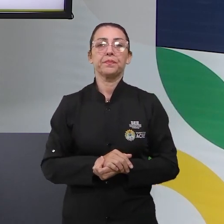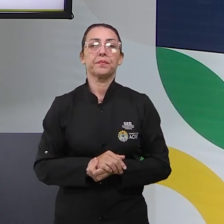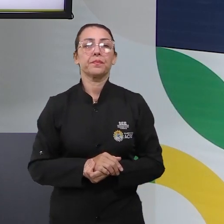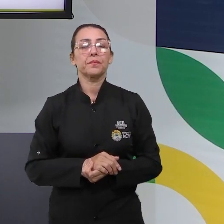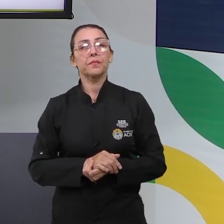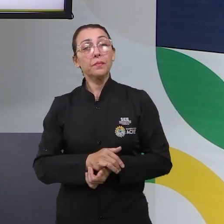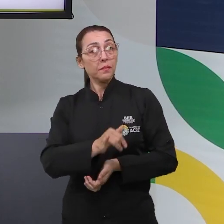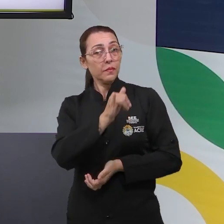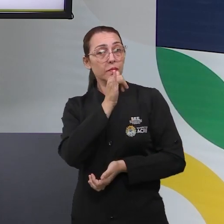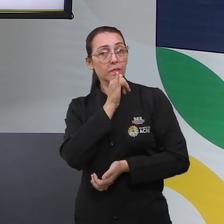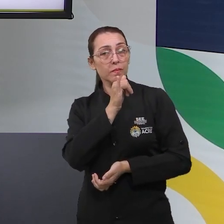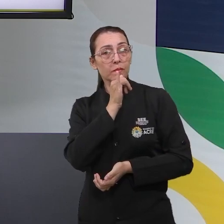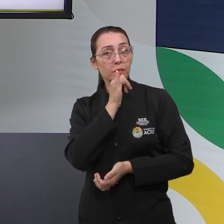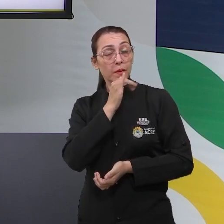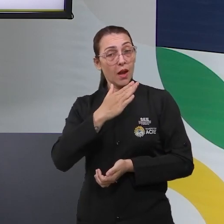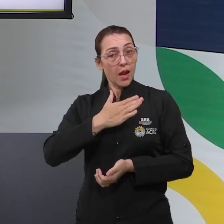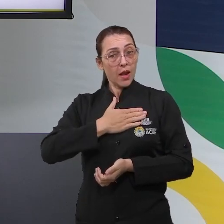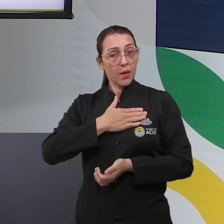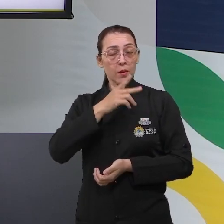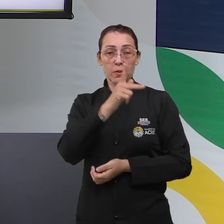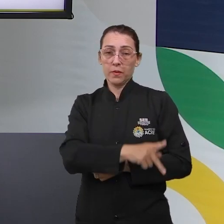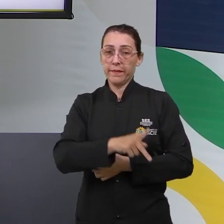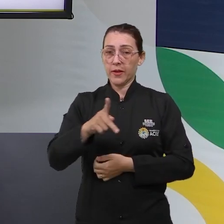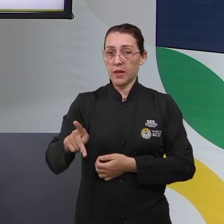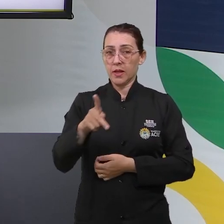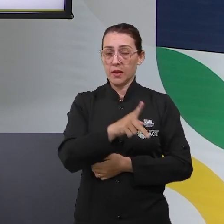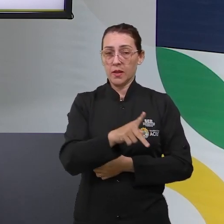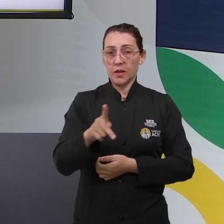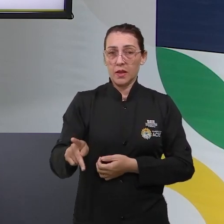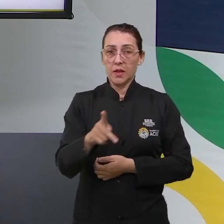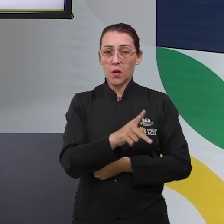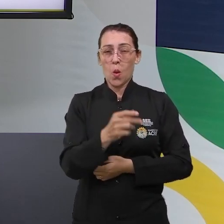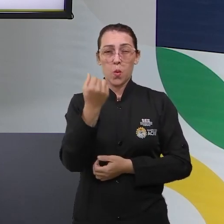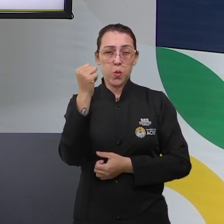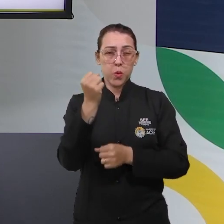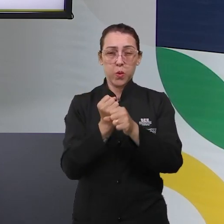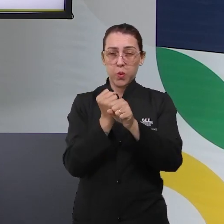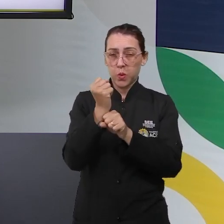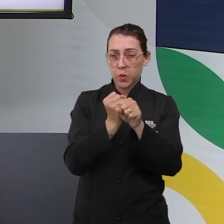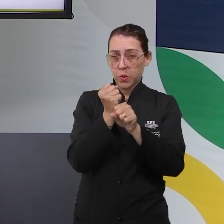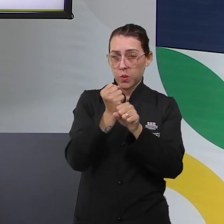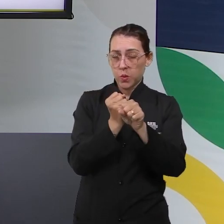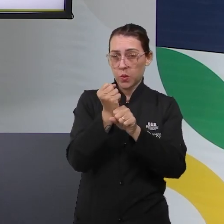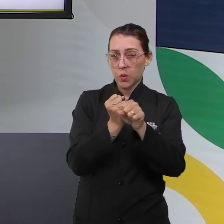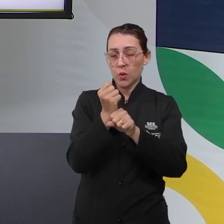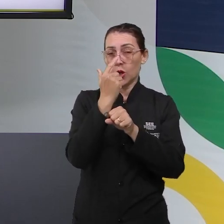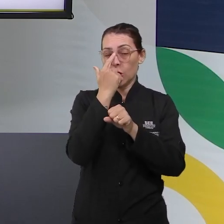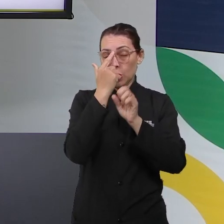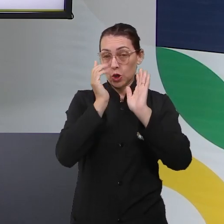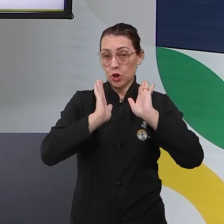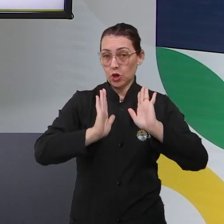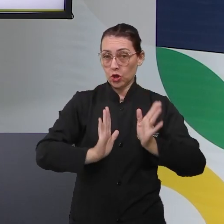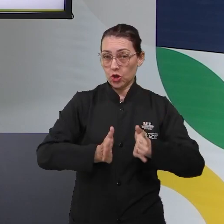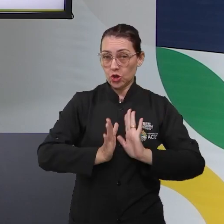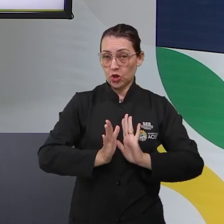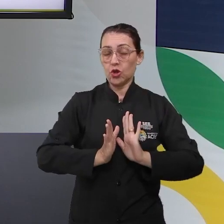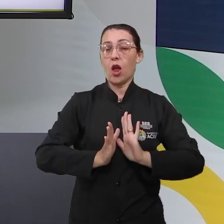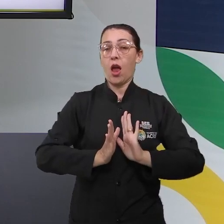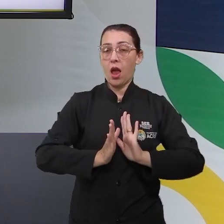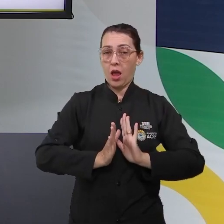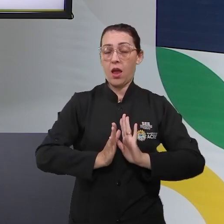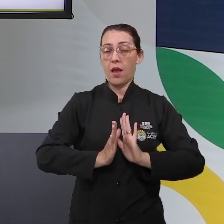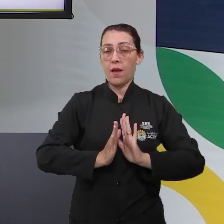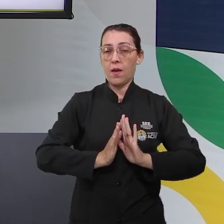exemplo, eu sou professor há 8 anos, então eu estou ingressado em uma